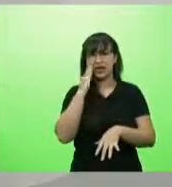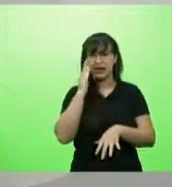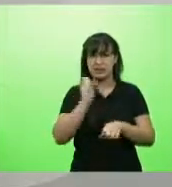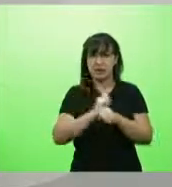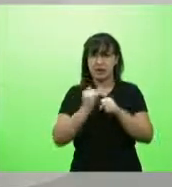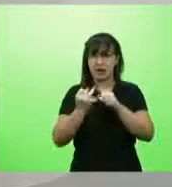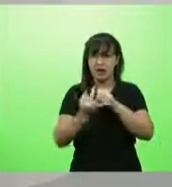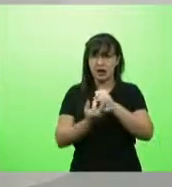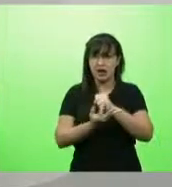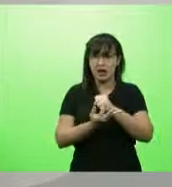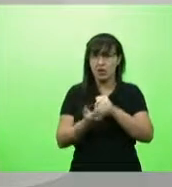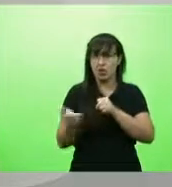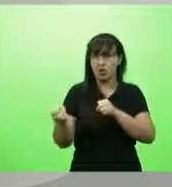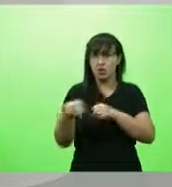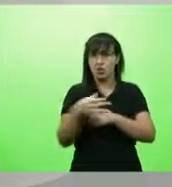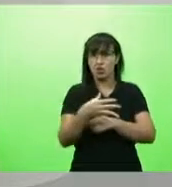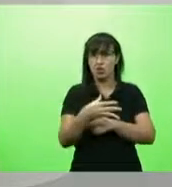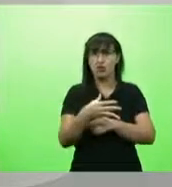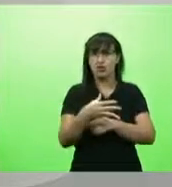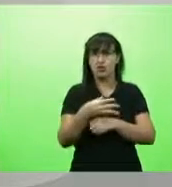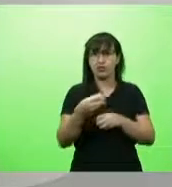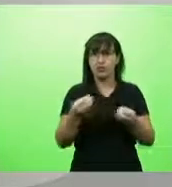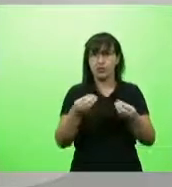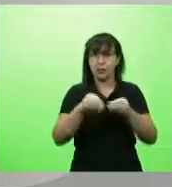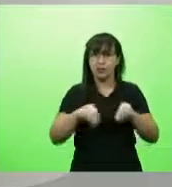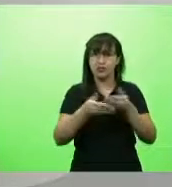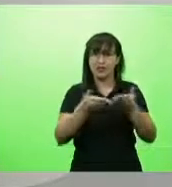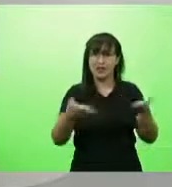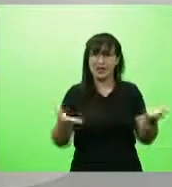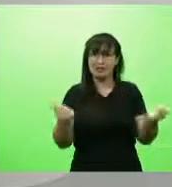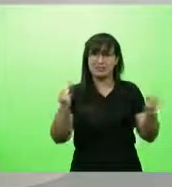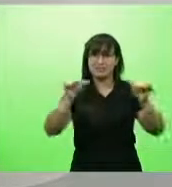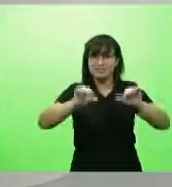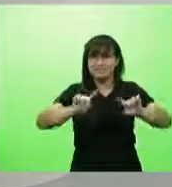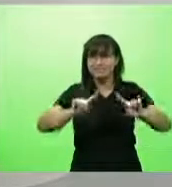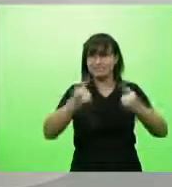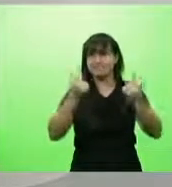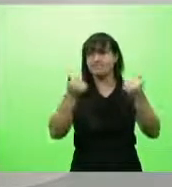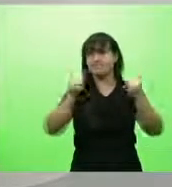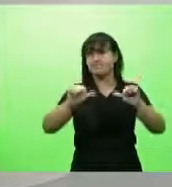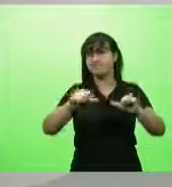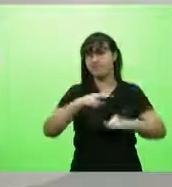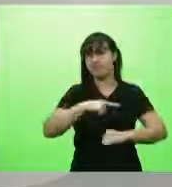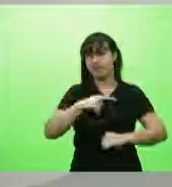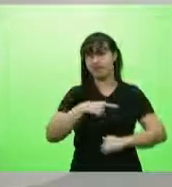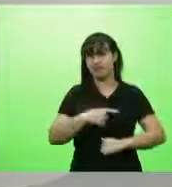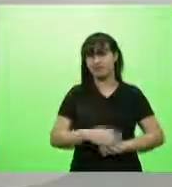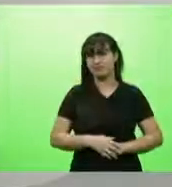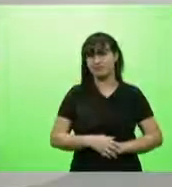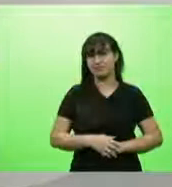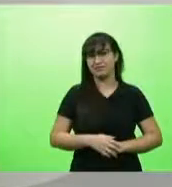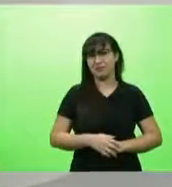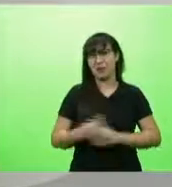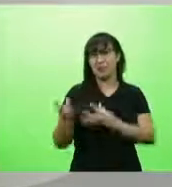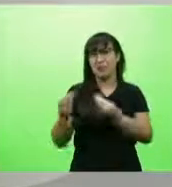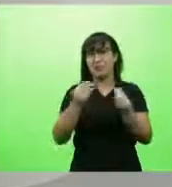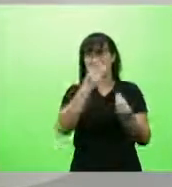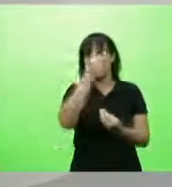para a vida das pessoas, muito mais danosa, inclusive, alcançando pessoas que não tinham